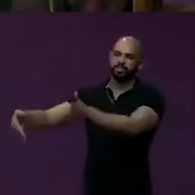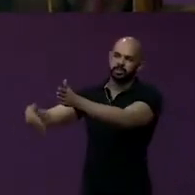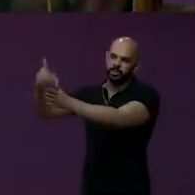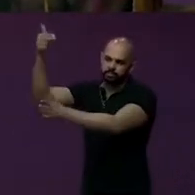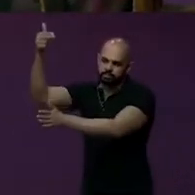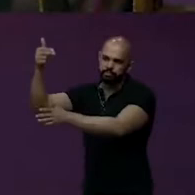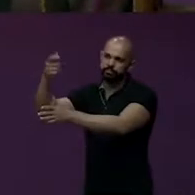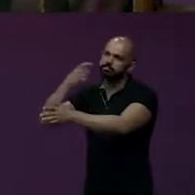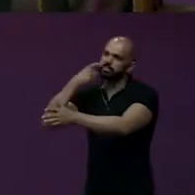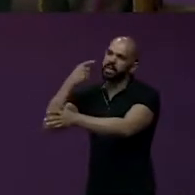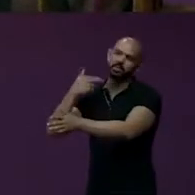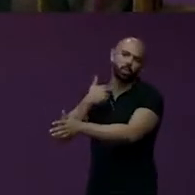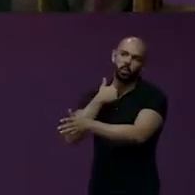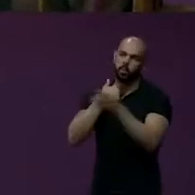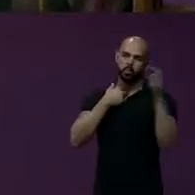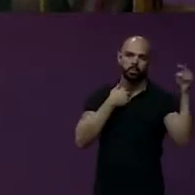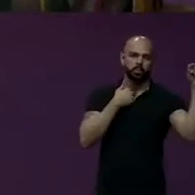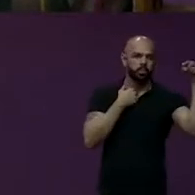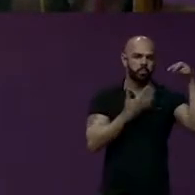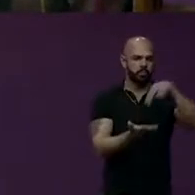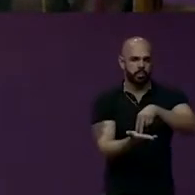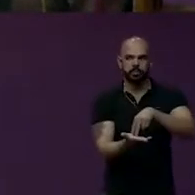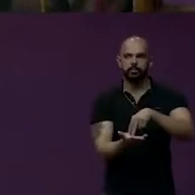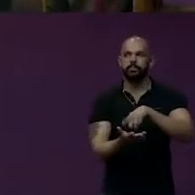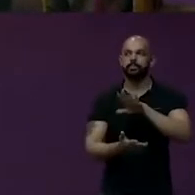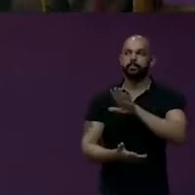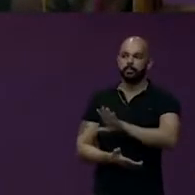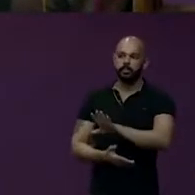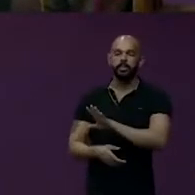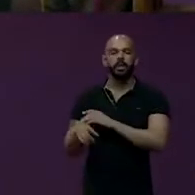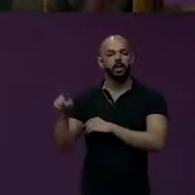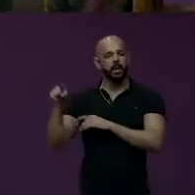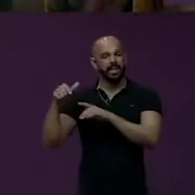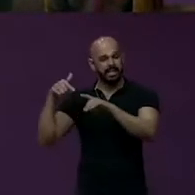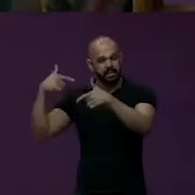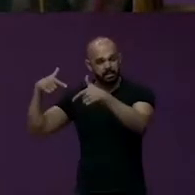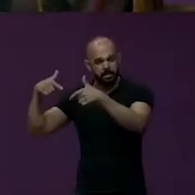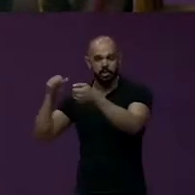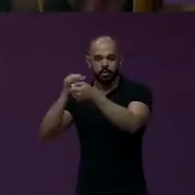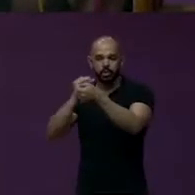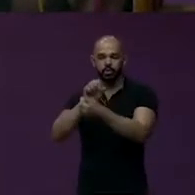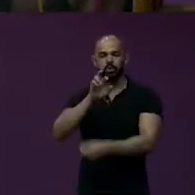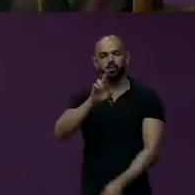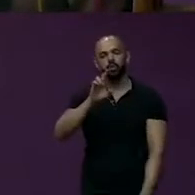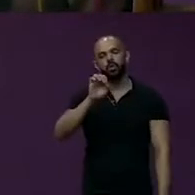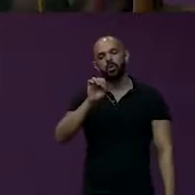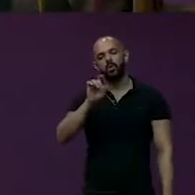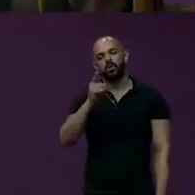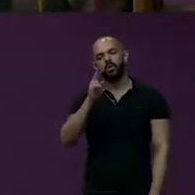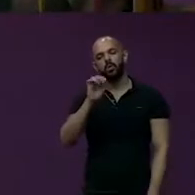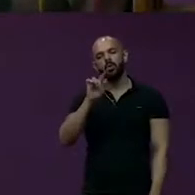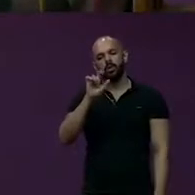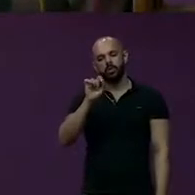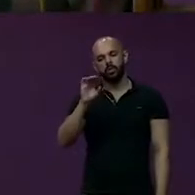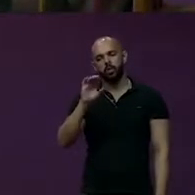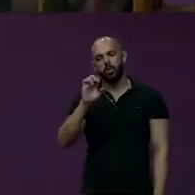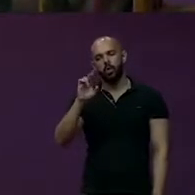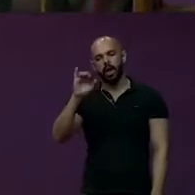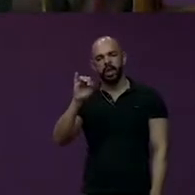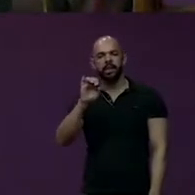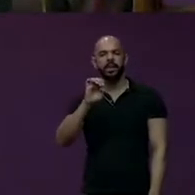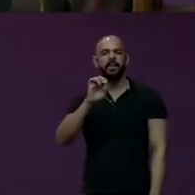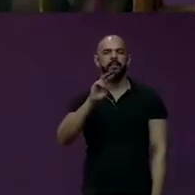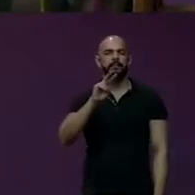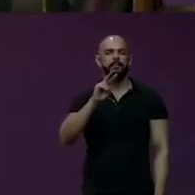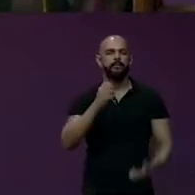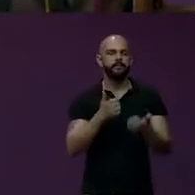cirurgia recente, felizmente ele não pôde estar conosco, mas ele tem trabalhado junto ao Rodrigo Correia, vice-presidente de pesquisa em editais para